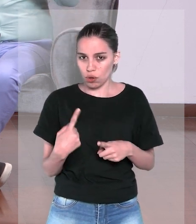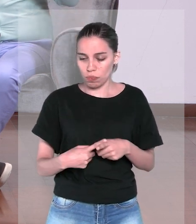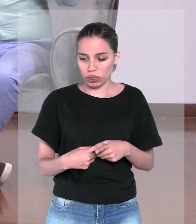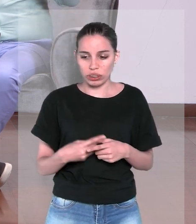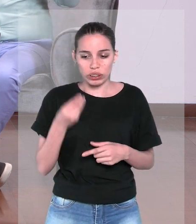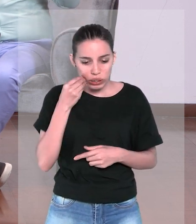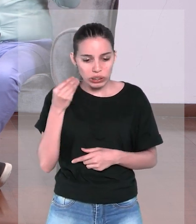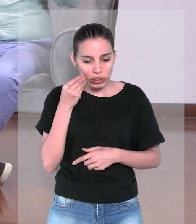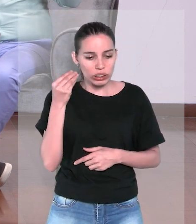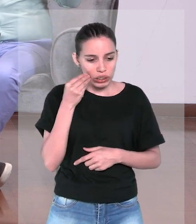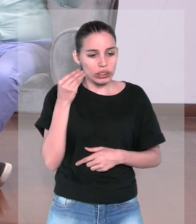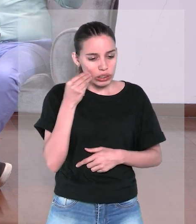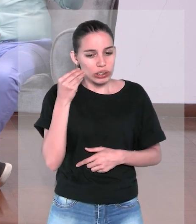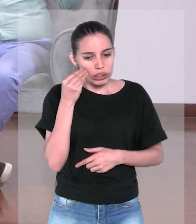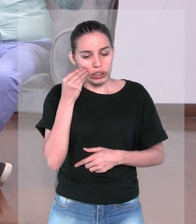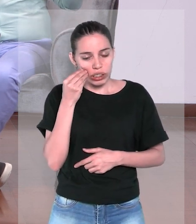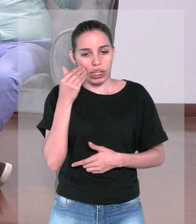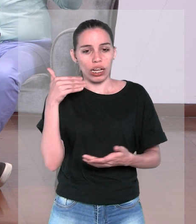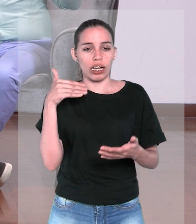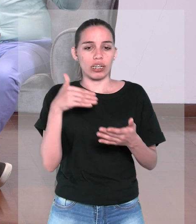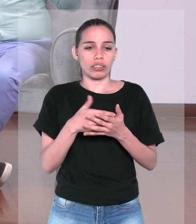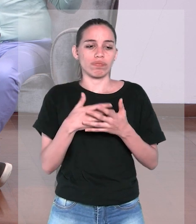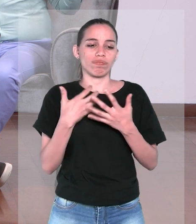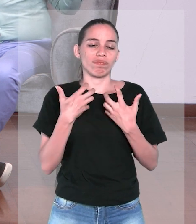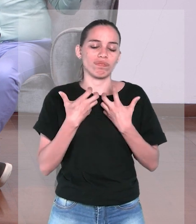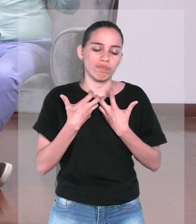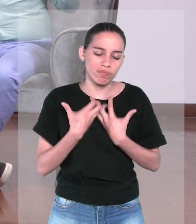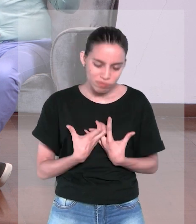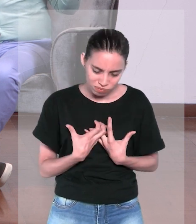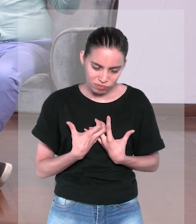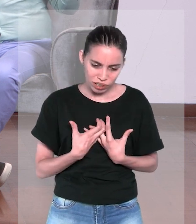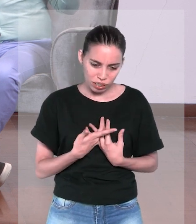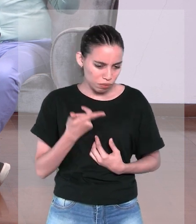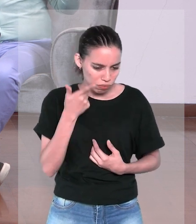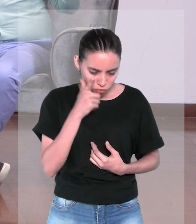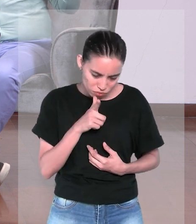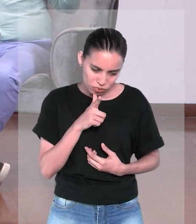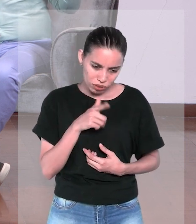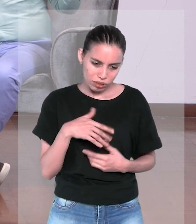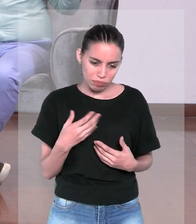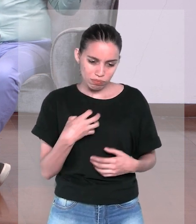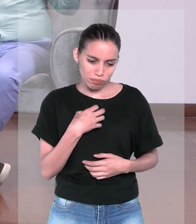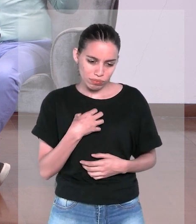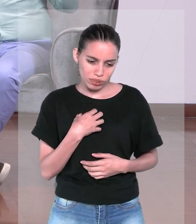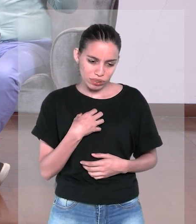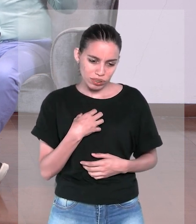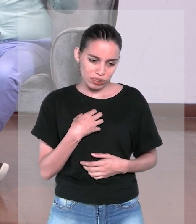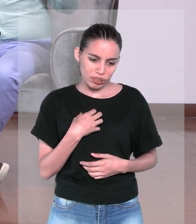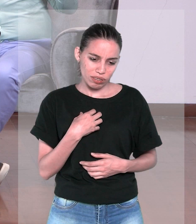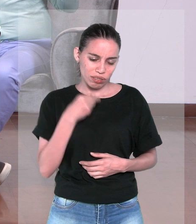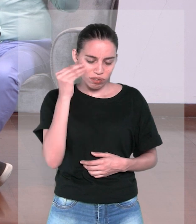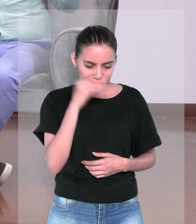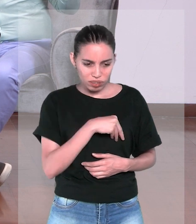Indiscutivelmente vai haver um recorte de modo de subjetivação no contemporâneo que tem muito a ver com a ideia de extraordinário. Não